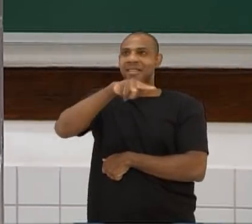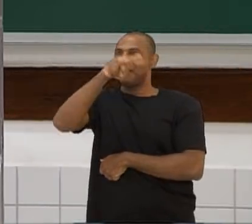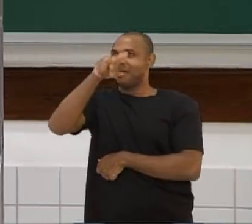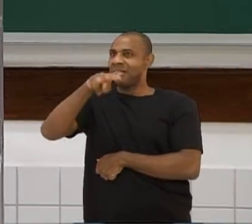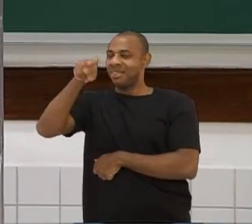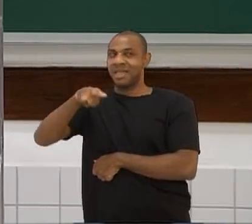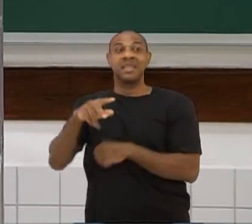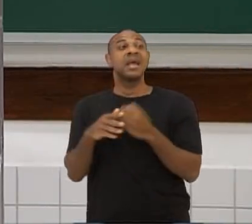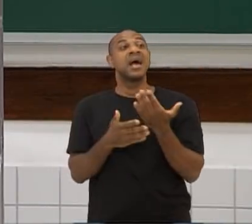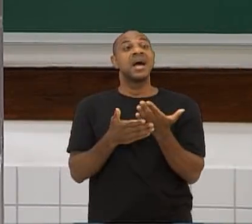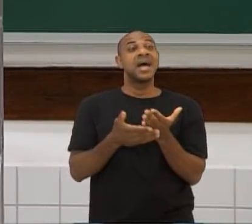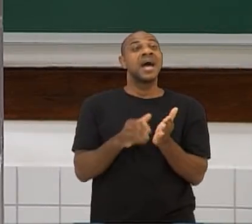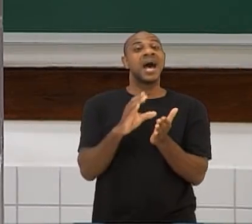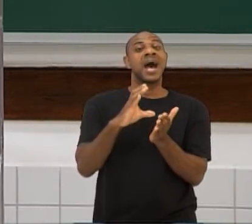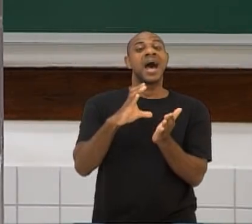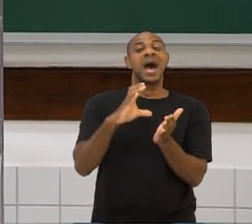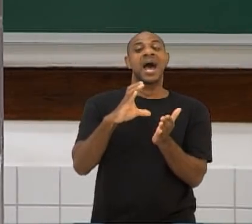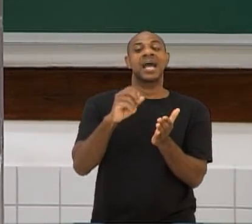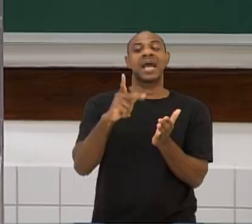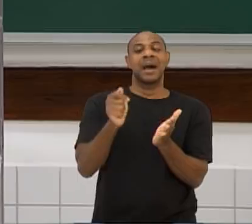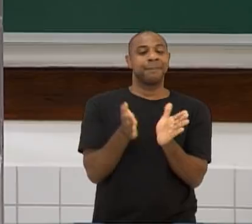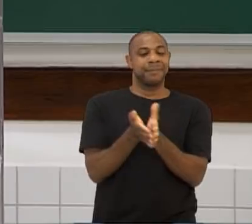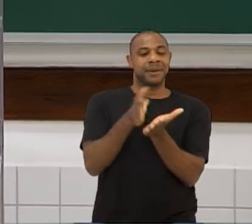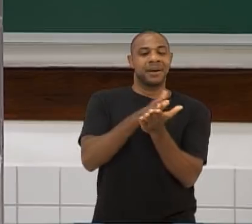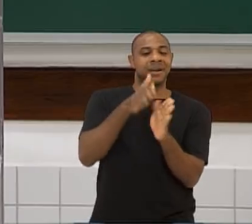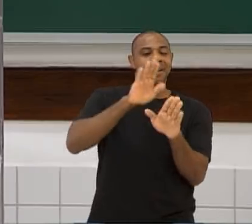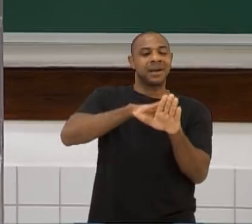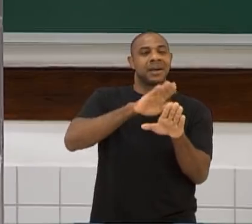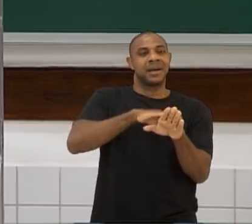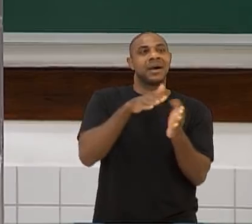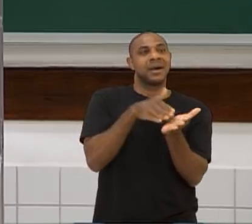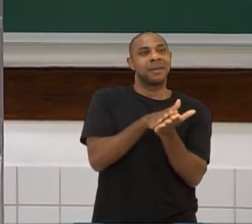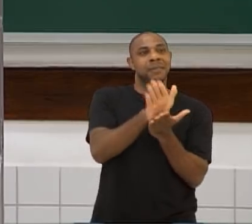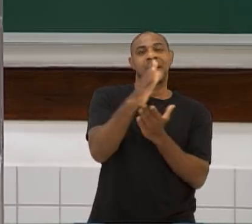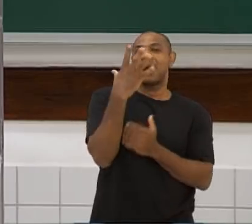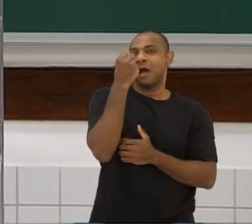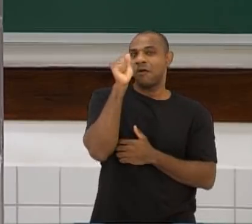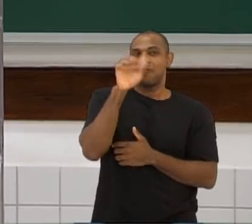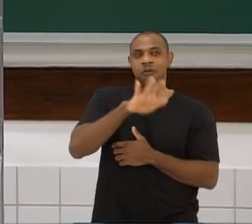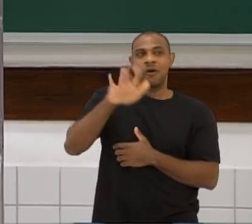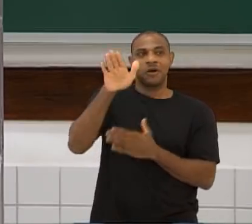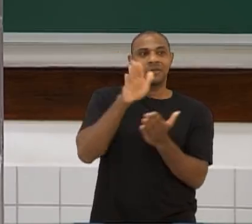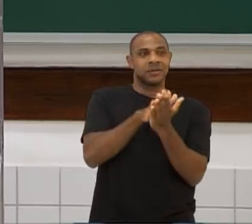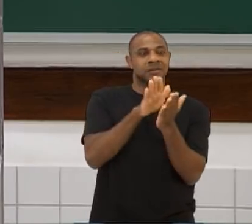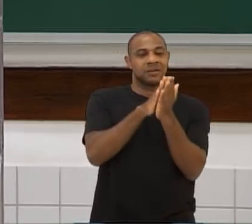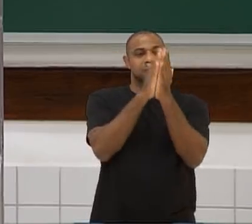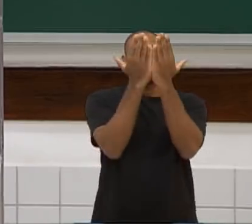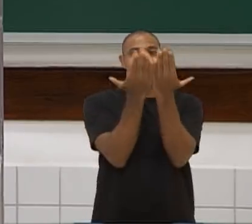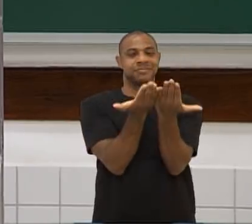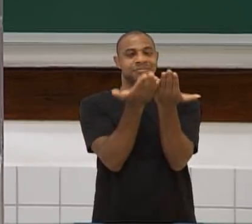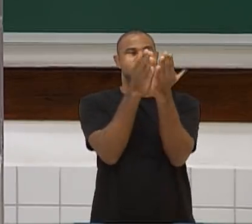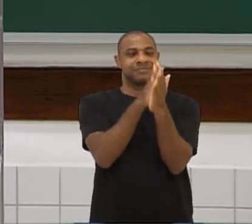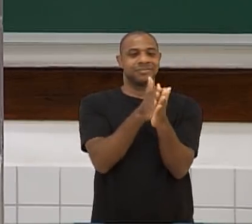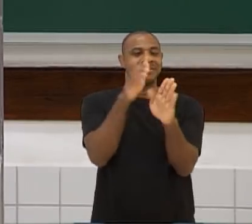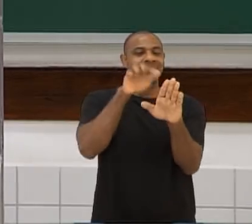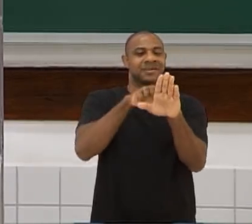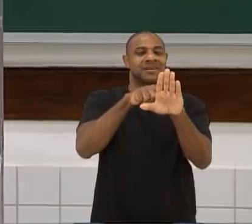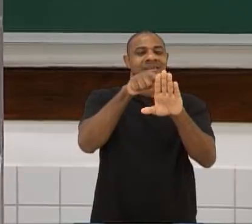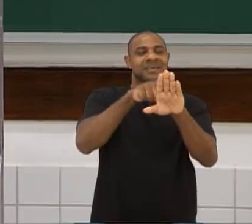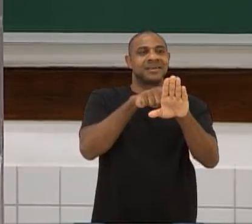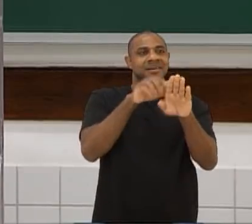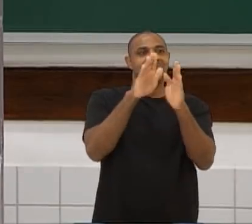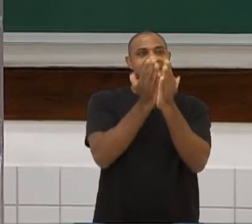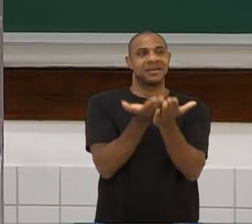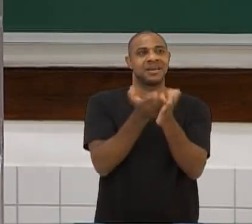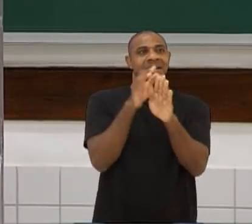nas capas desses folhetos é impressa uma imagem. Mas que imagem é essa, pessoal? É